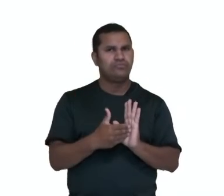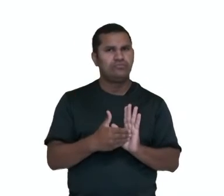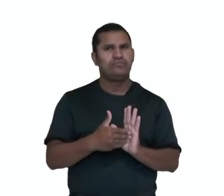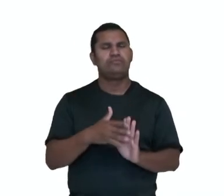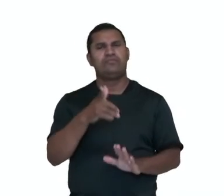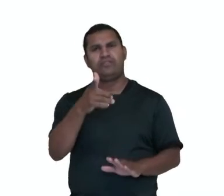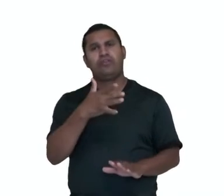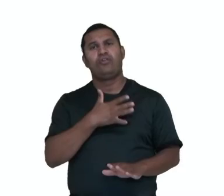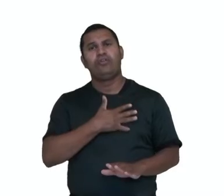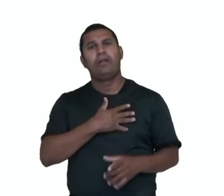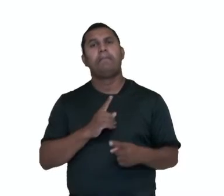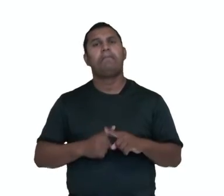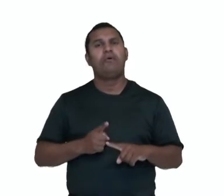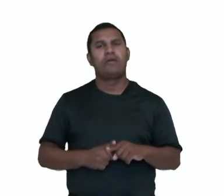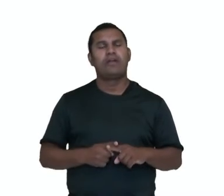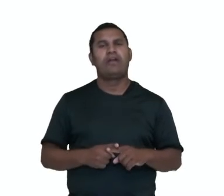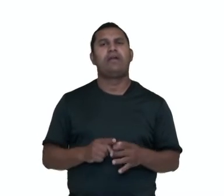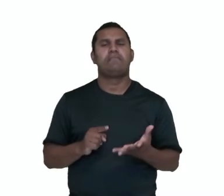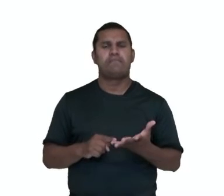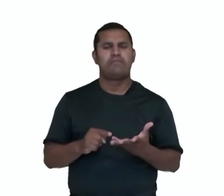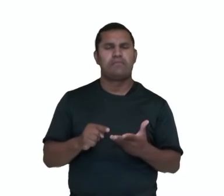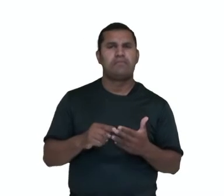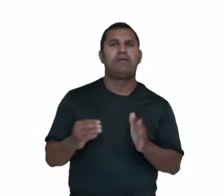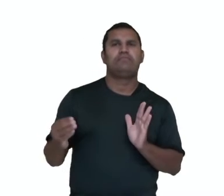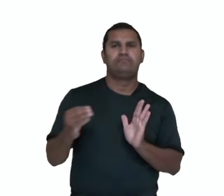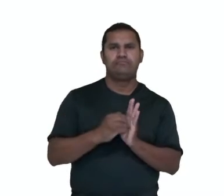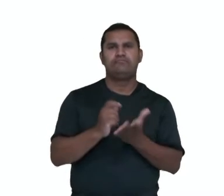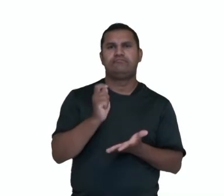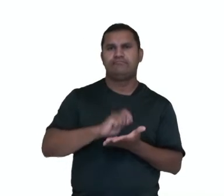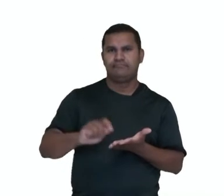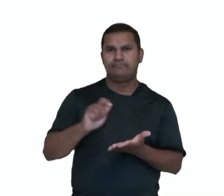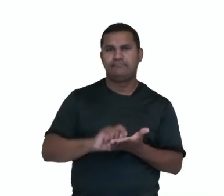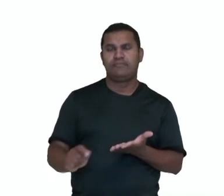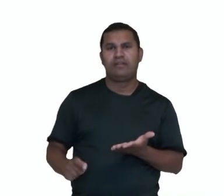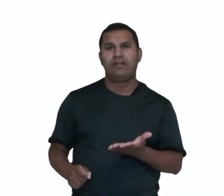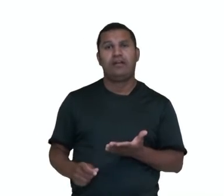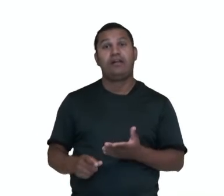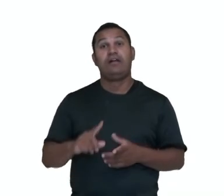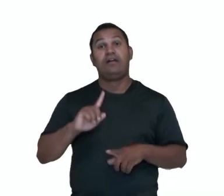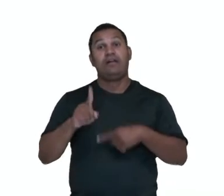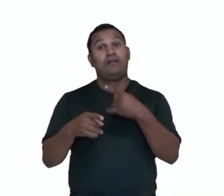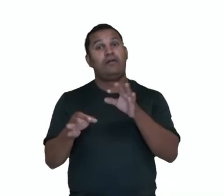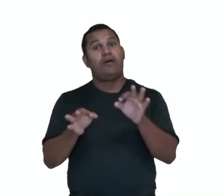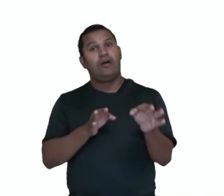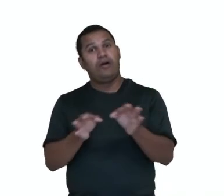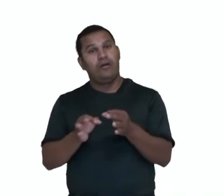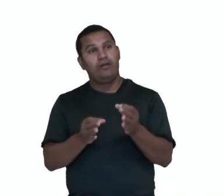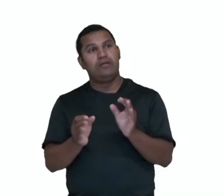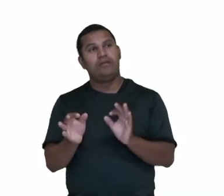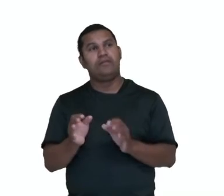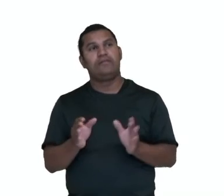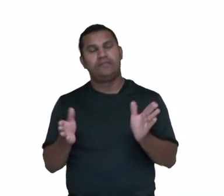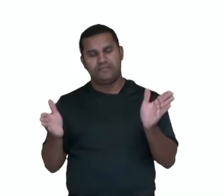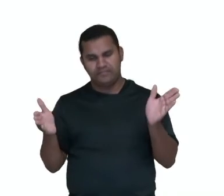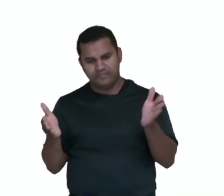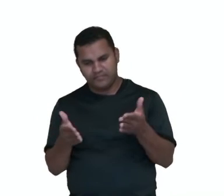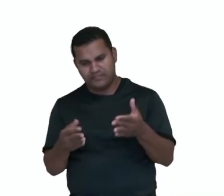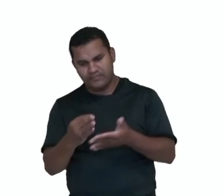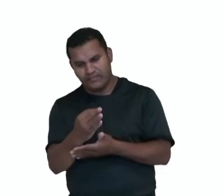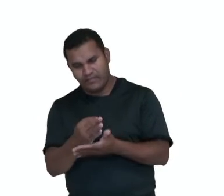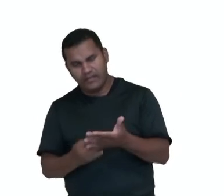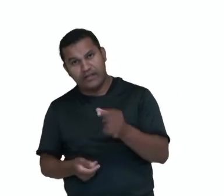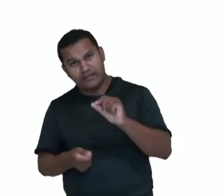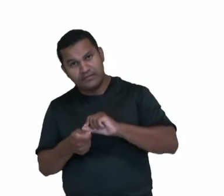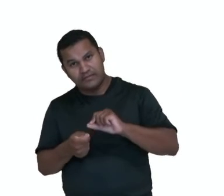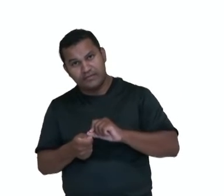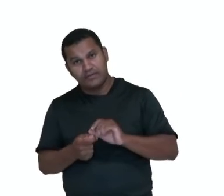produto cultural que deseja comentar. Em seguida, construa um mapa mental no Jamboard ou Mindmaster, apresentando